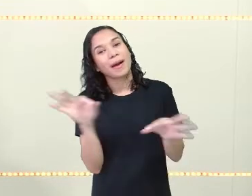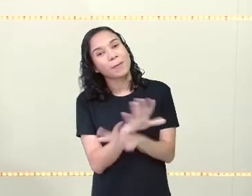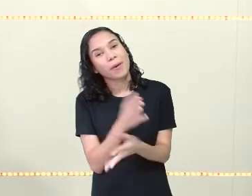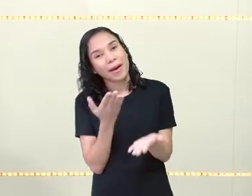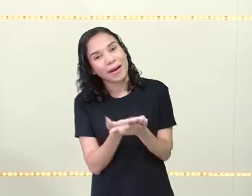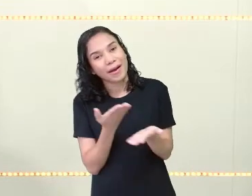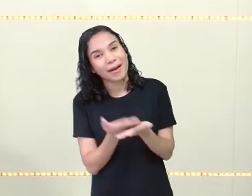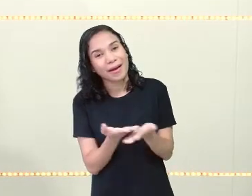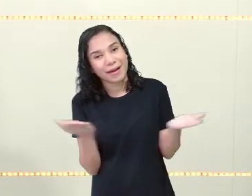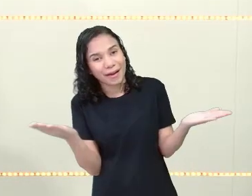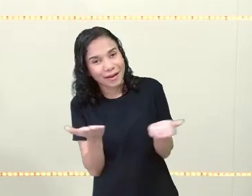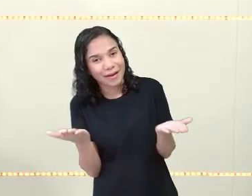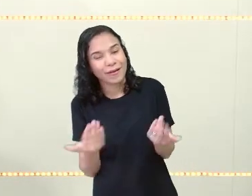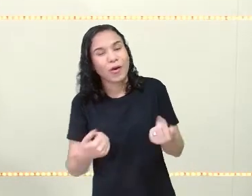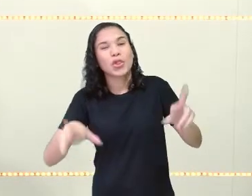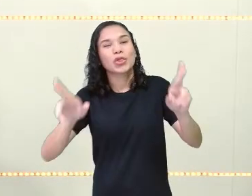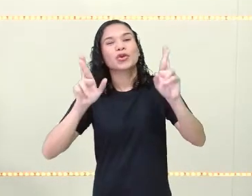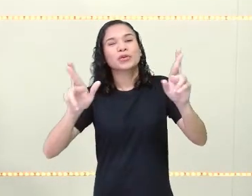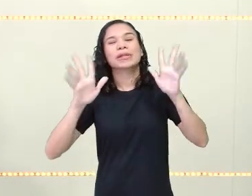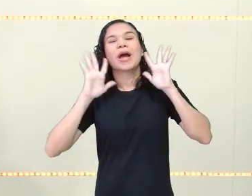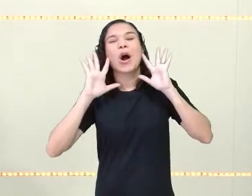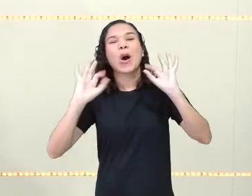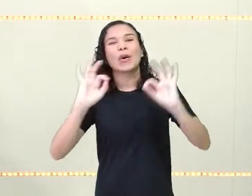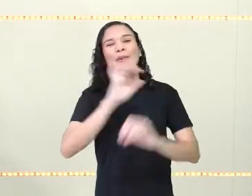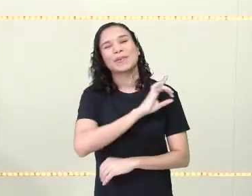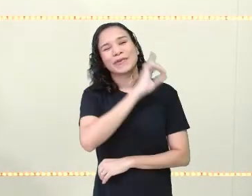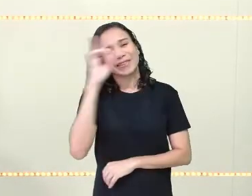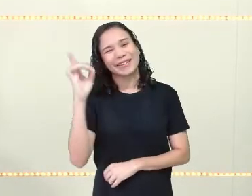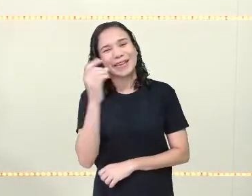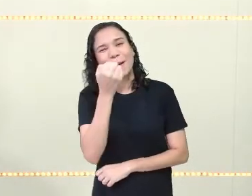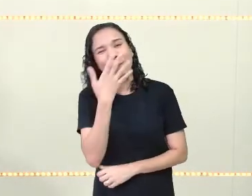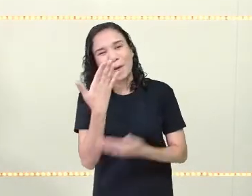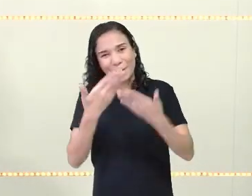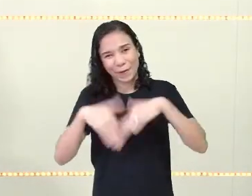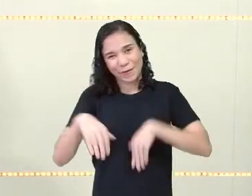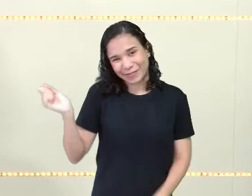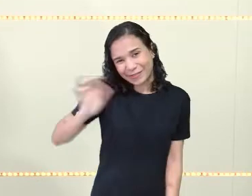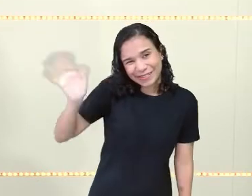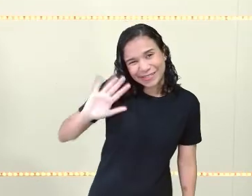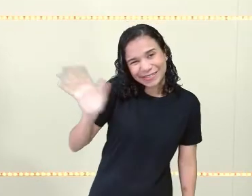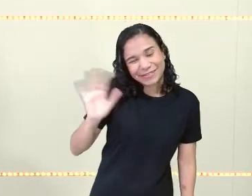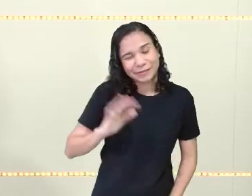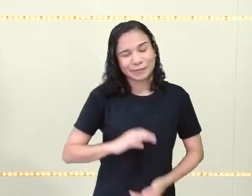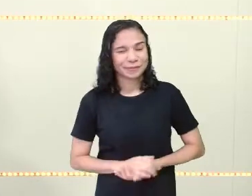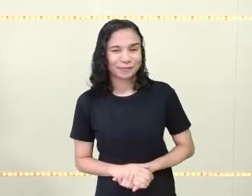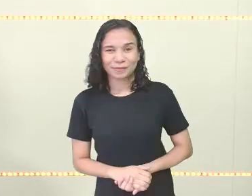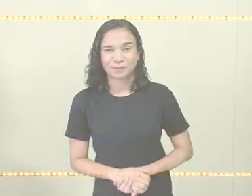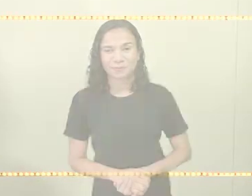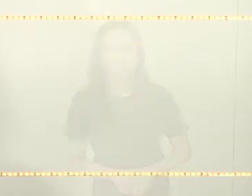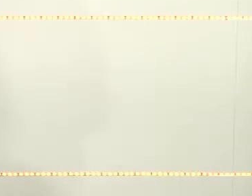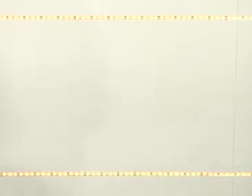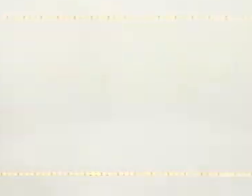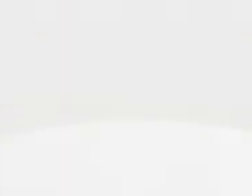aqui. Desejamos a vocês um excelente dia e uma boa prova. Tchau, tchau, crianças!